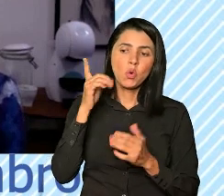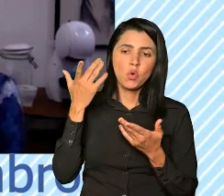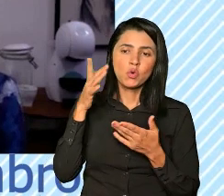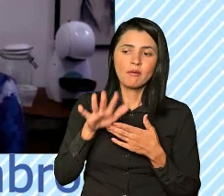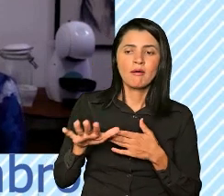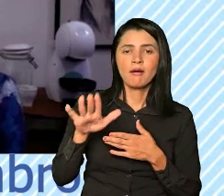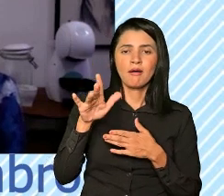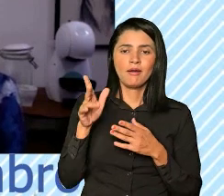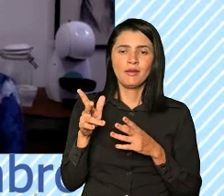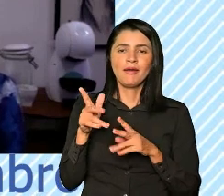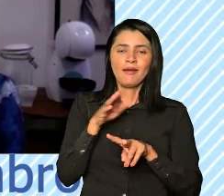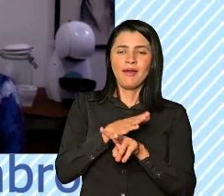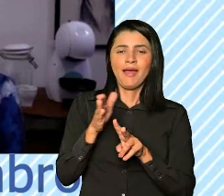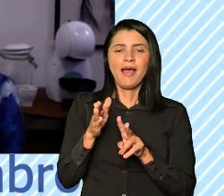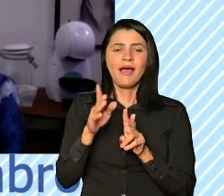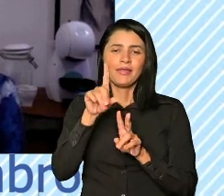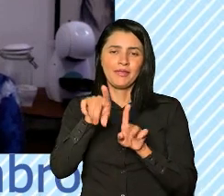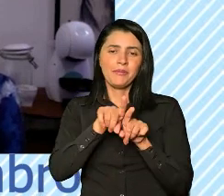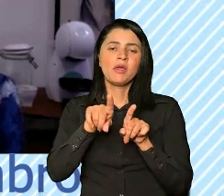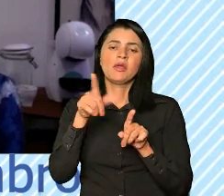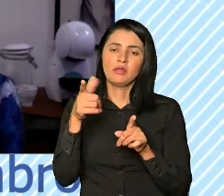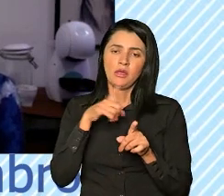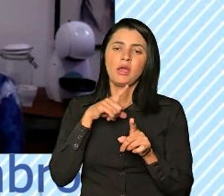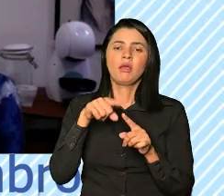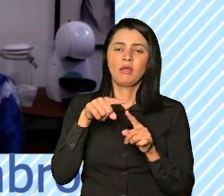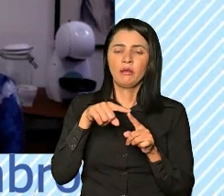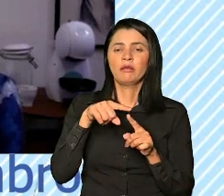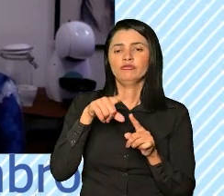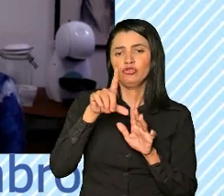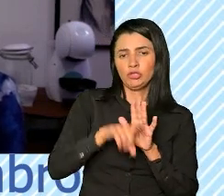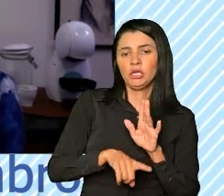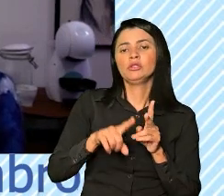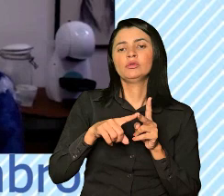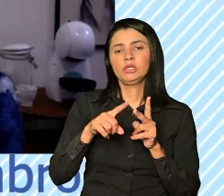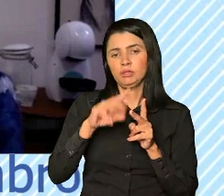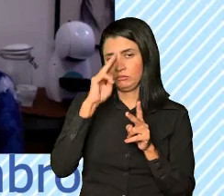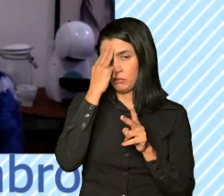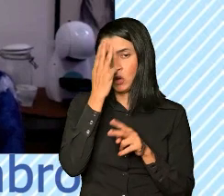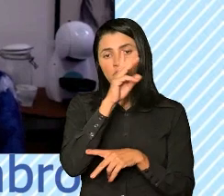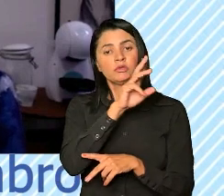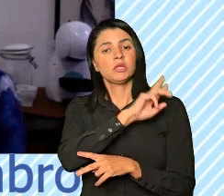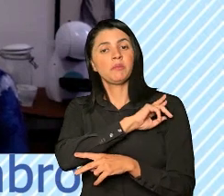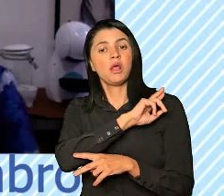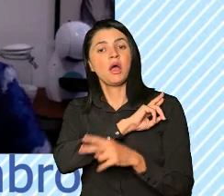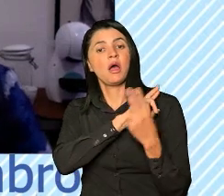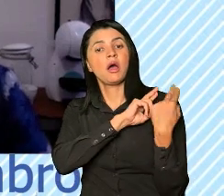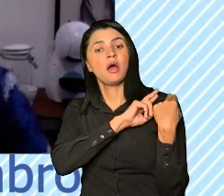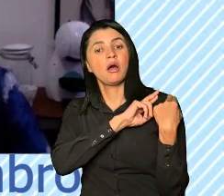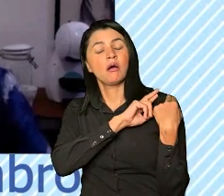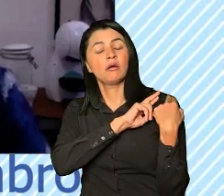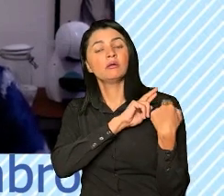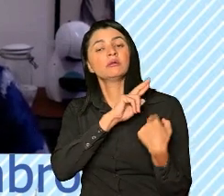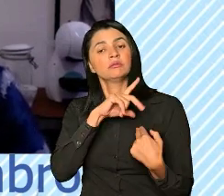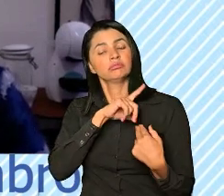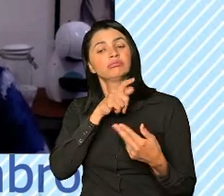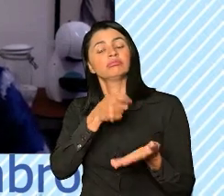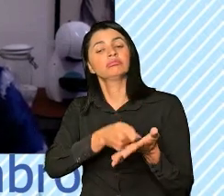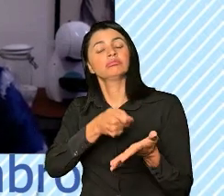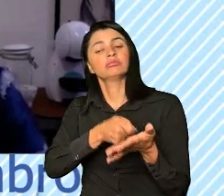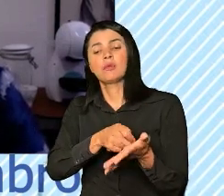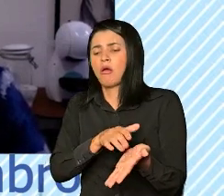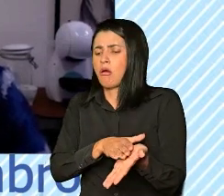desse mesmo binômio, nós temos a memória como dever. Então, aqui é o viés da memória como uma incumbência, uma